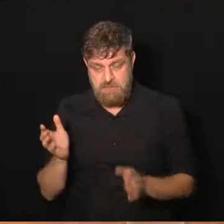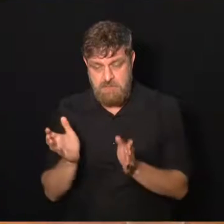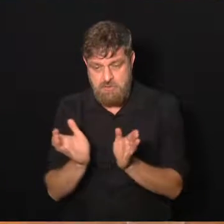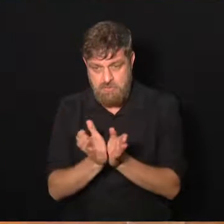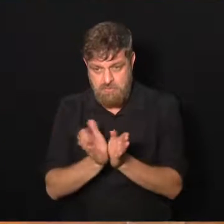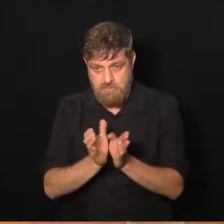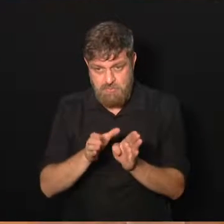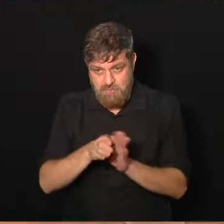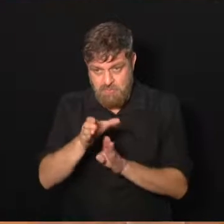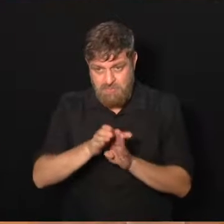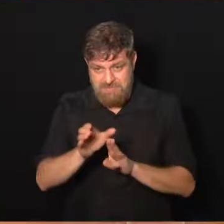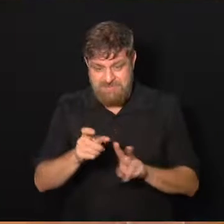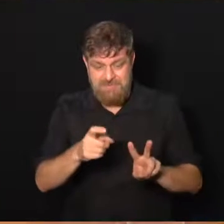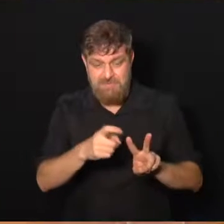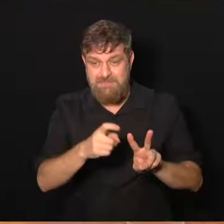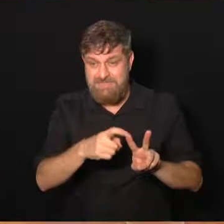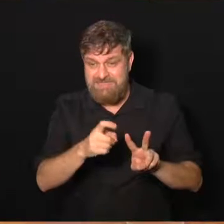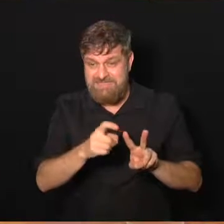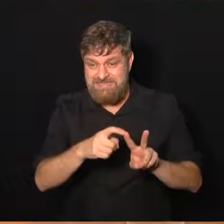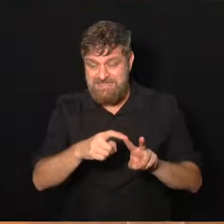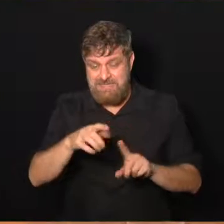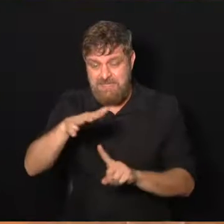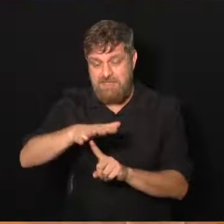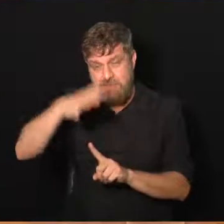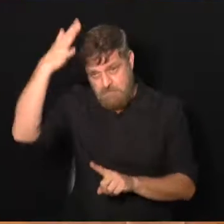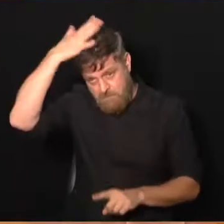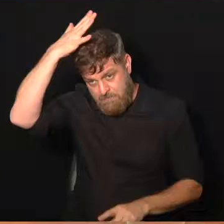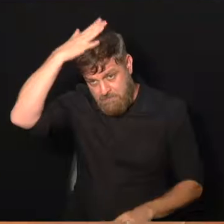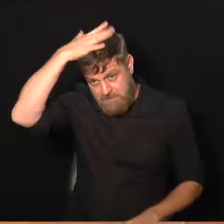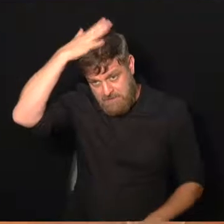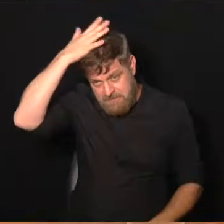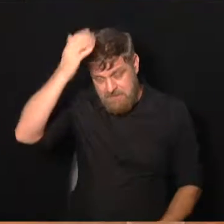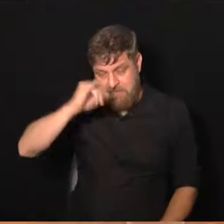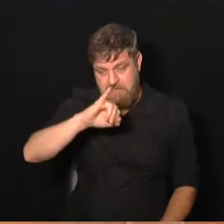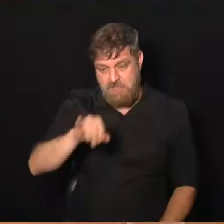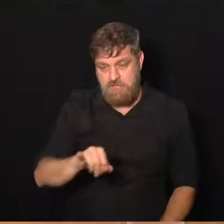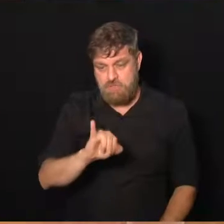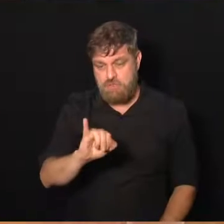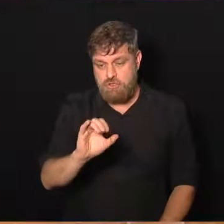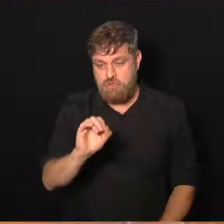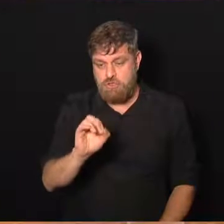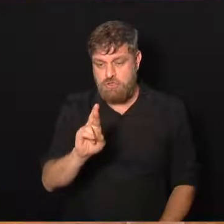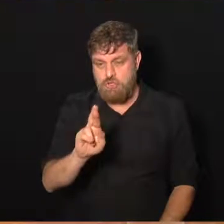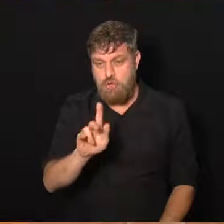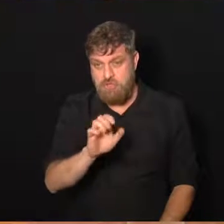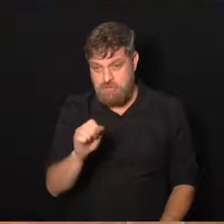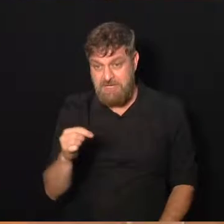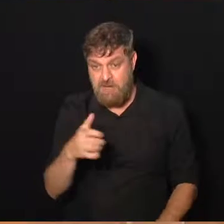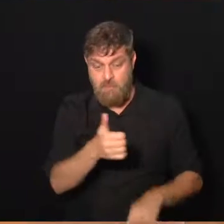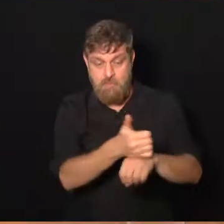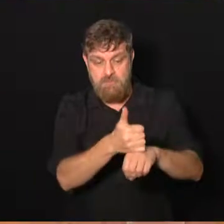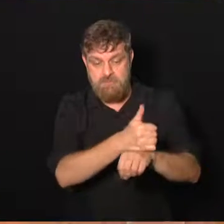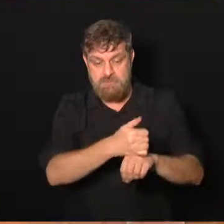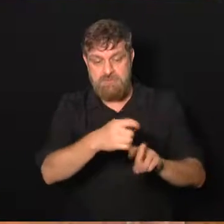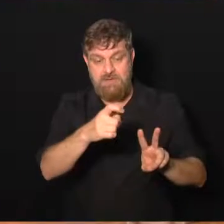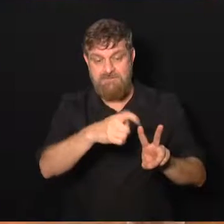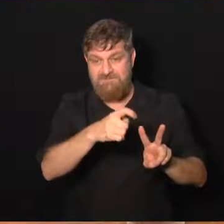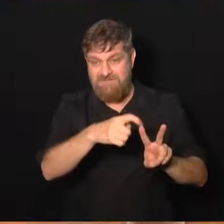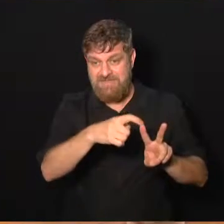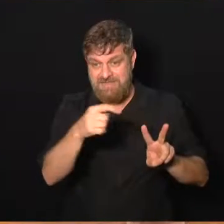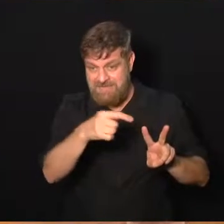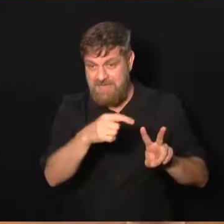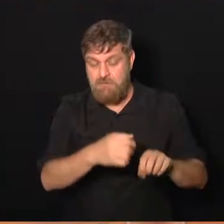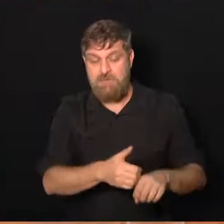Medicina Veterinária do Paraná, Georgia Bach, o profissional tem responsabilidade civil e